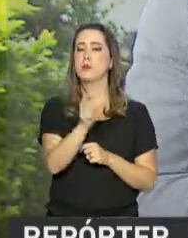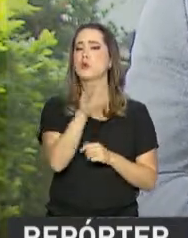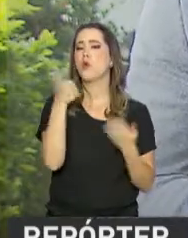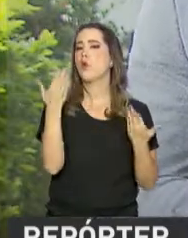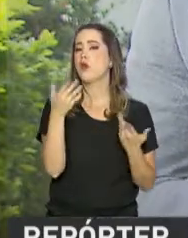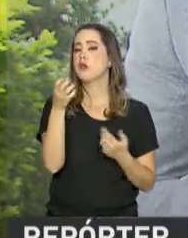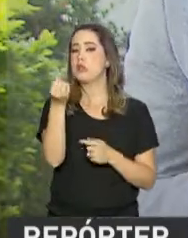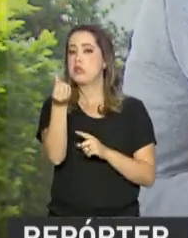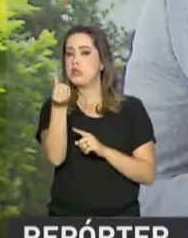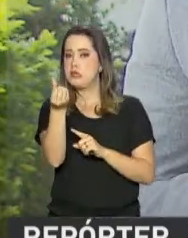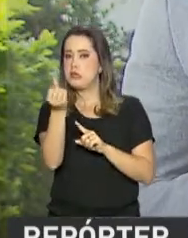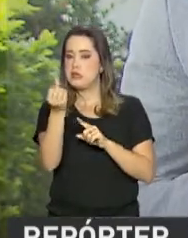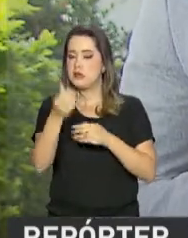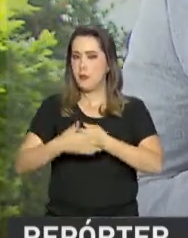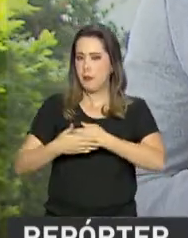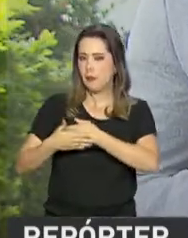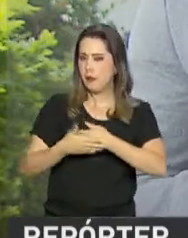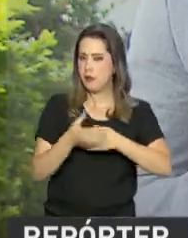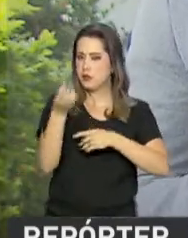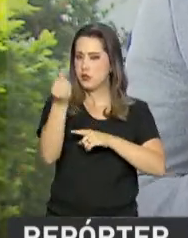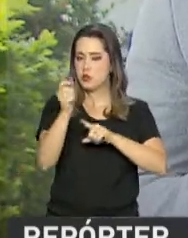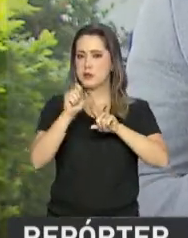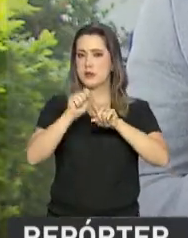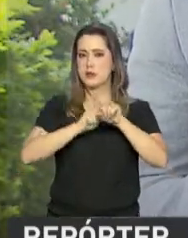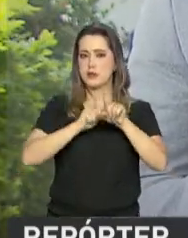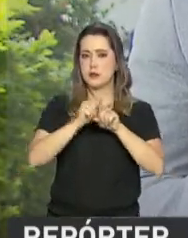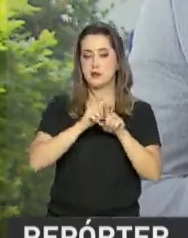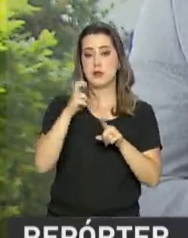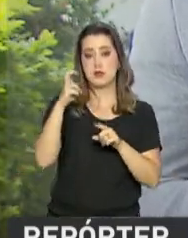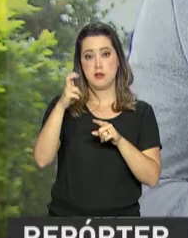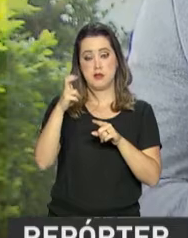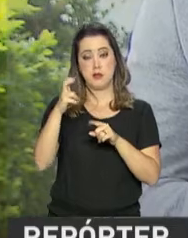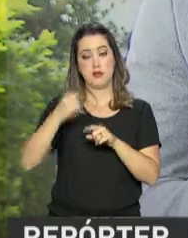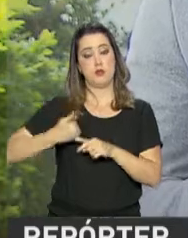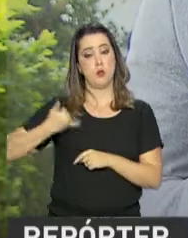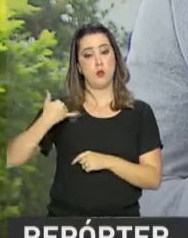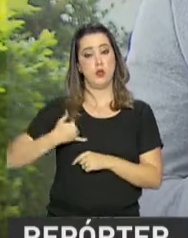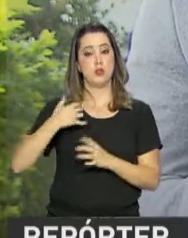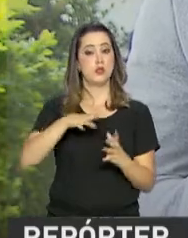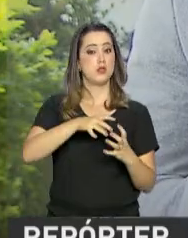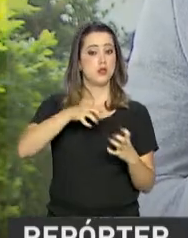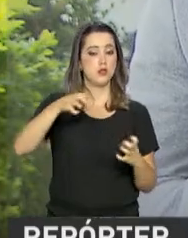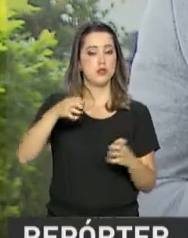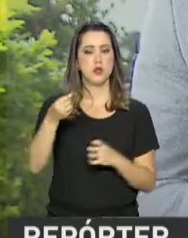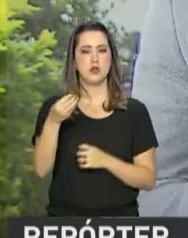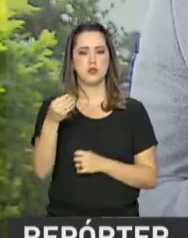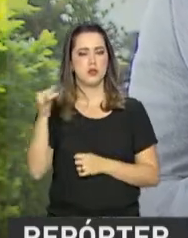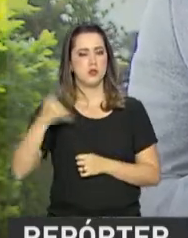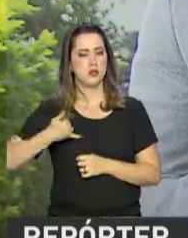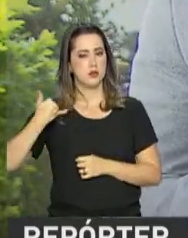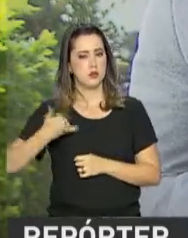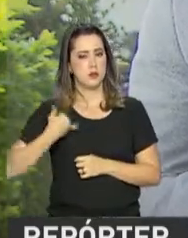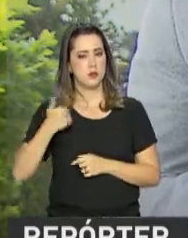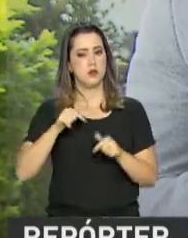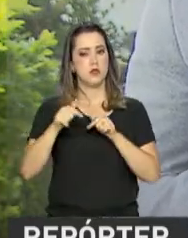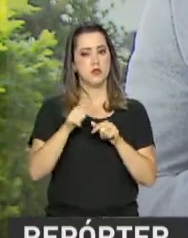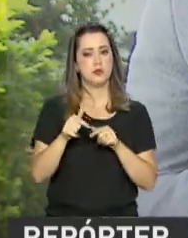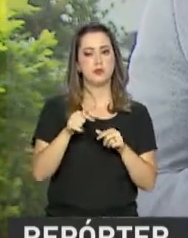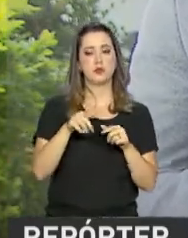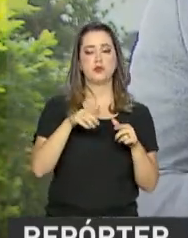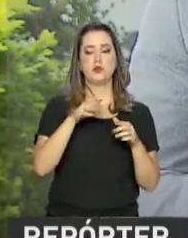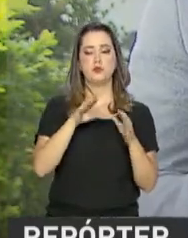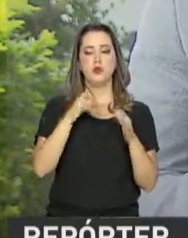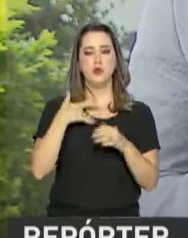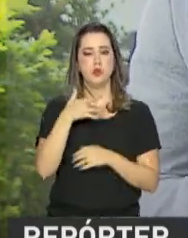a menores de 5 anos idosos a partir de 60 anos trabalhadores da saúde professores das